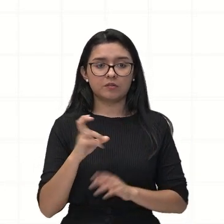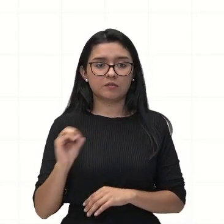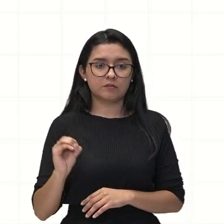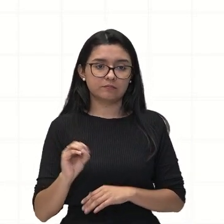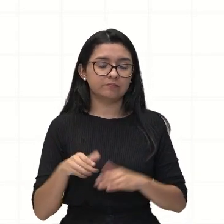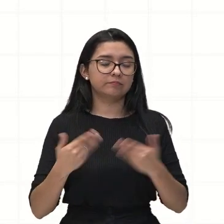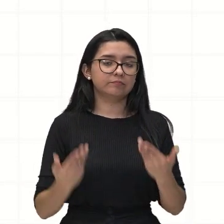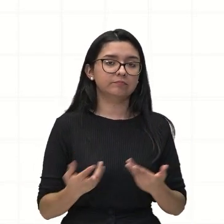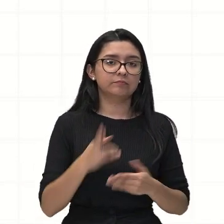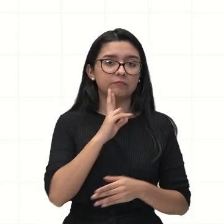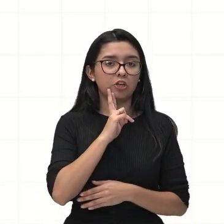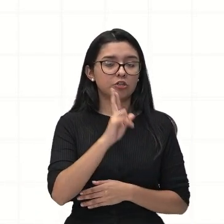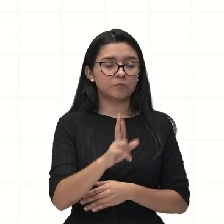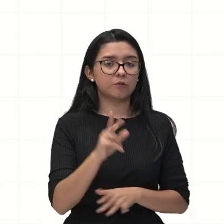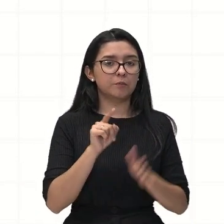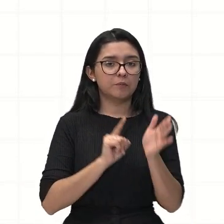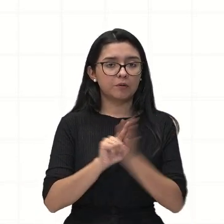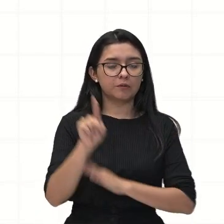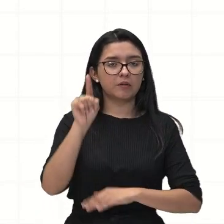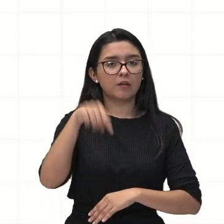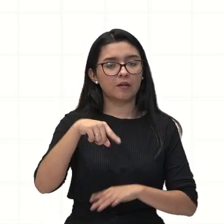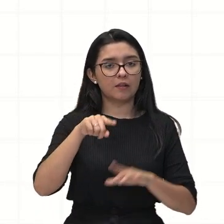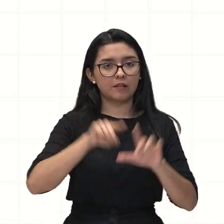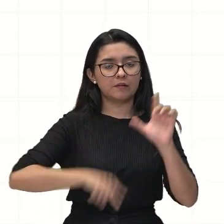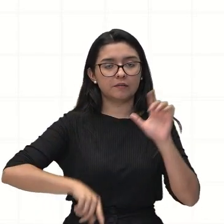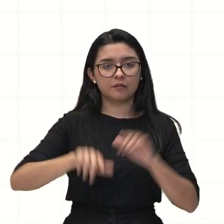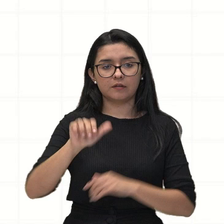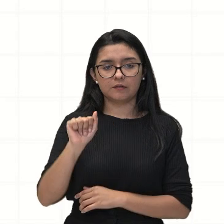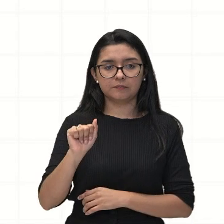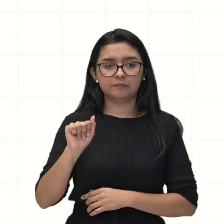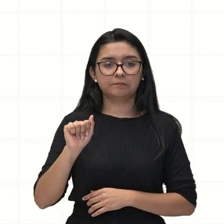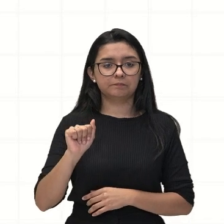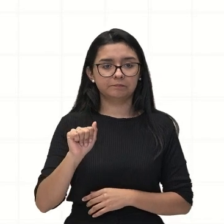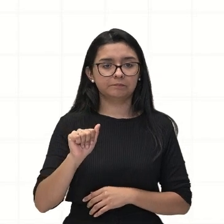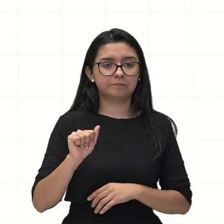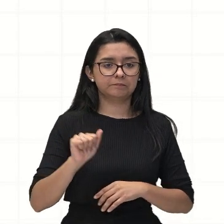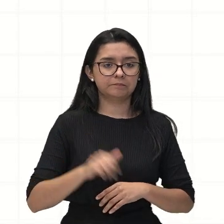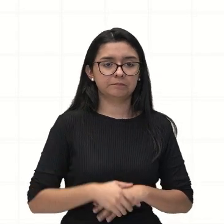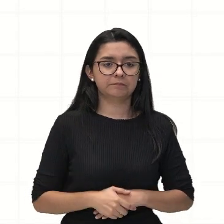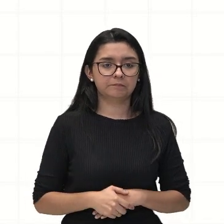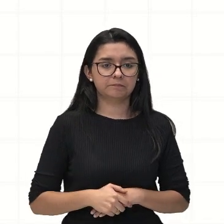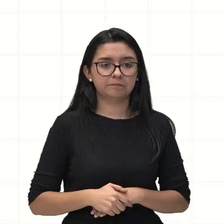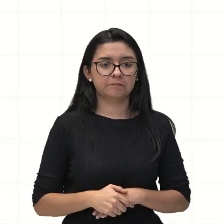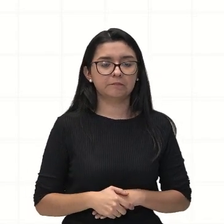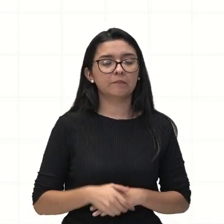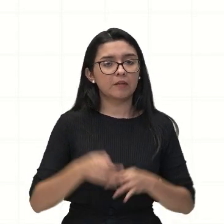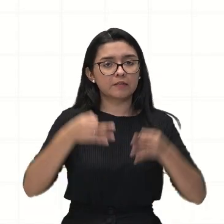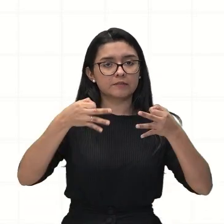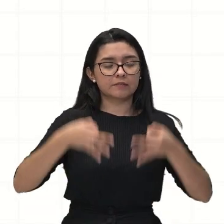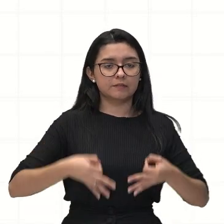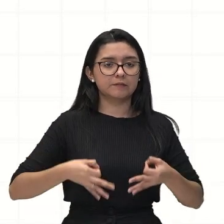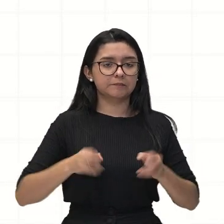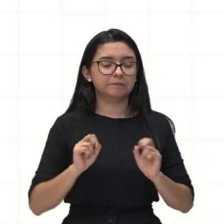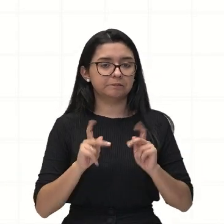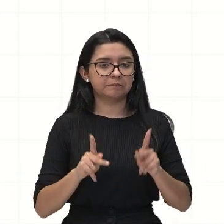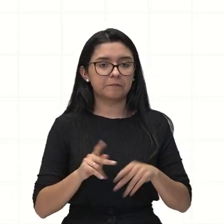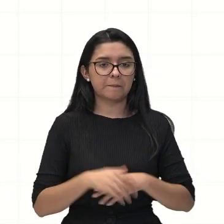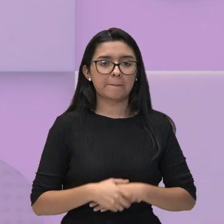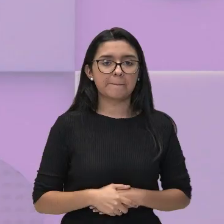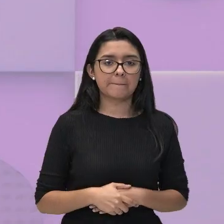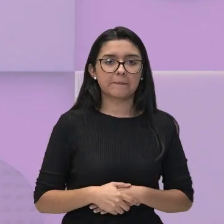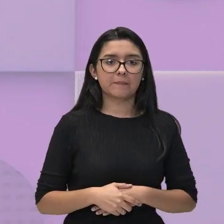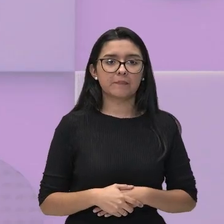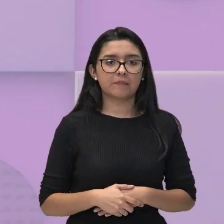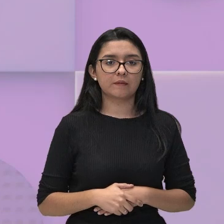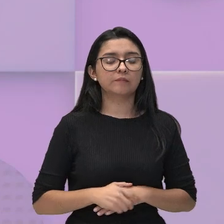Justificando, então, aqui a nossa alternativa A como a nossa alternativa correta, beleza?